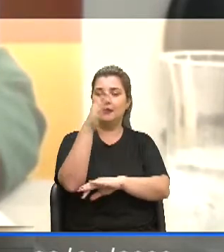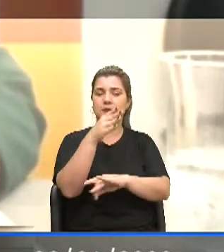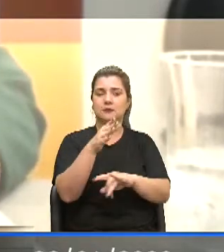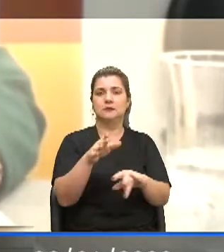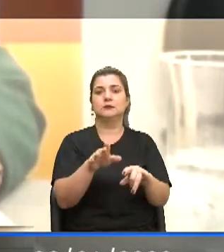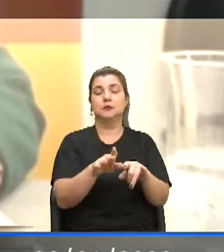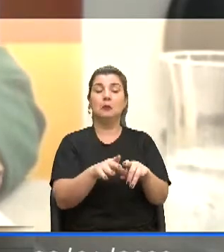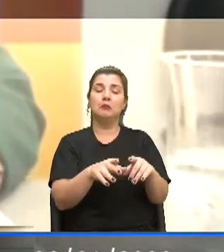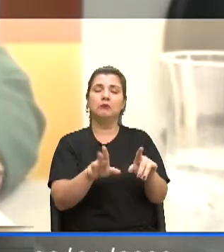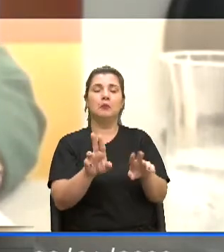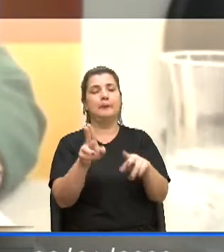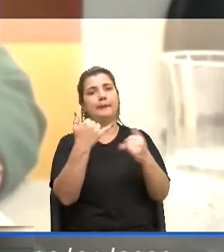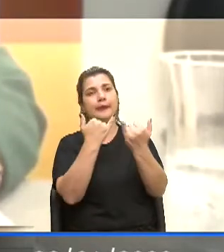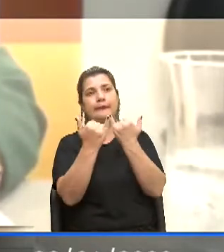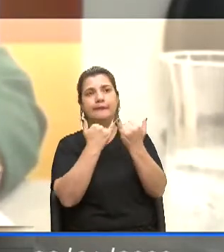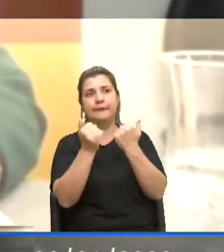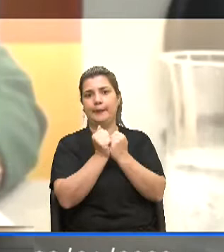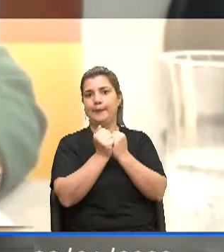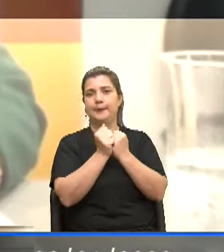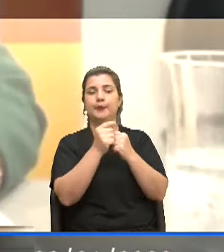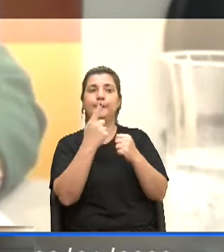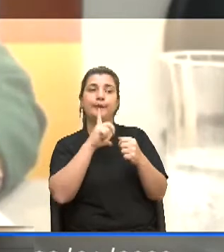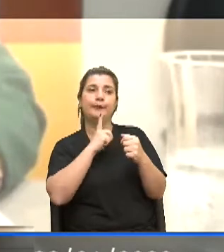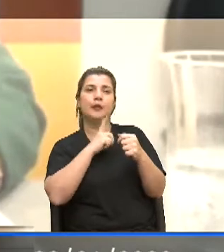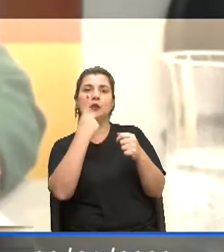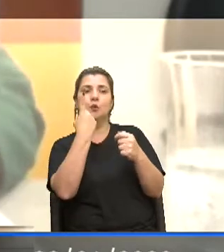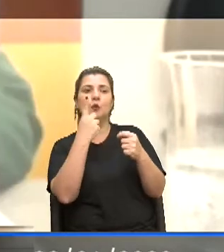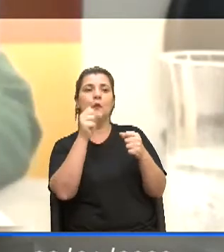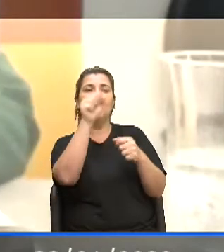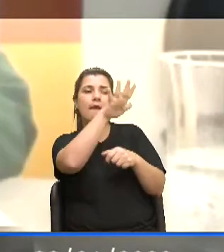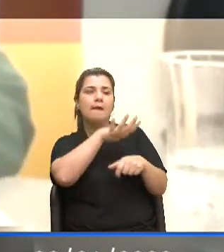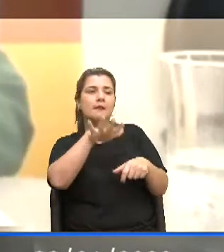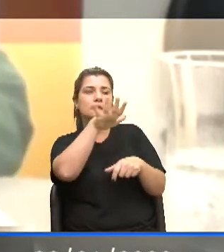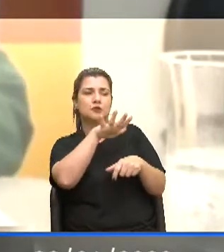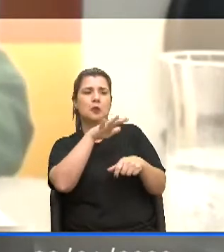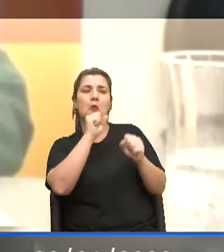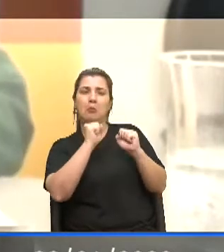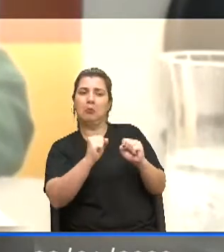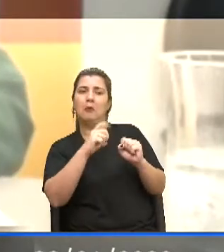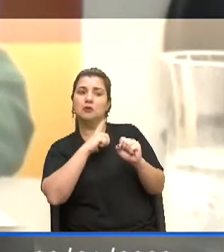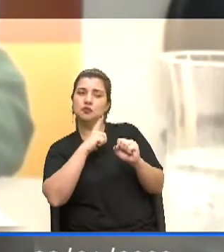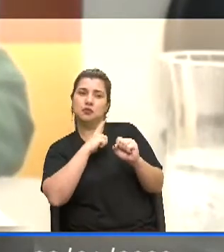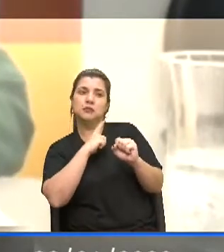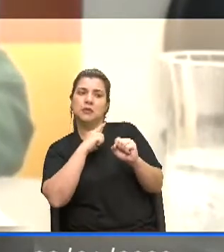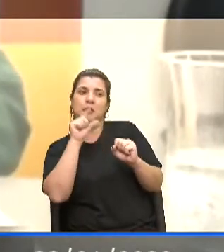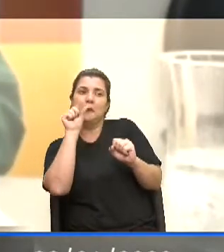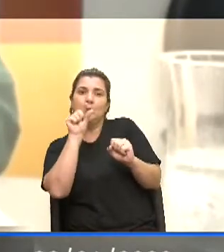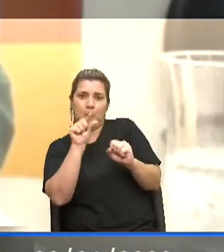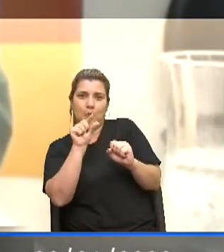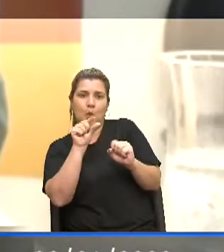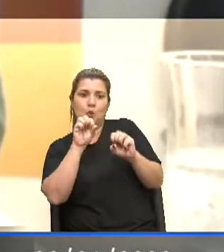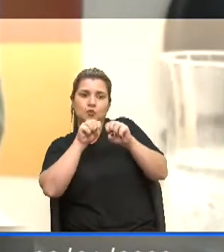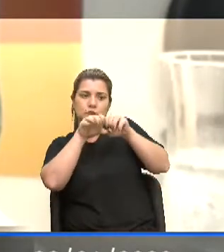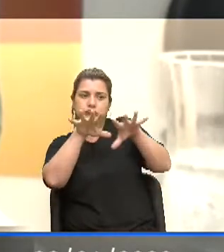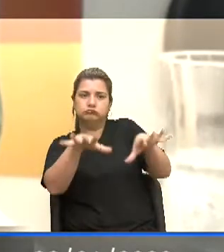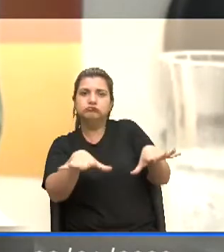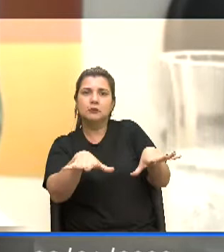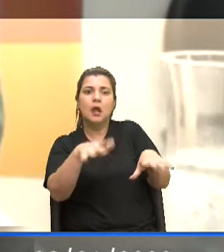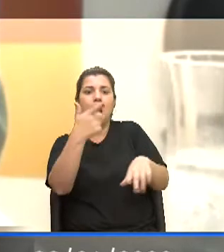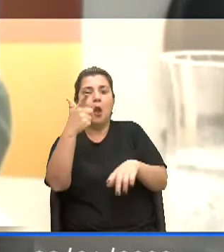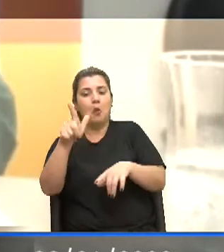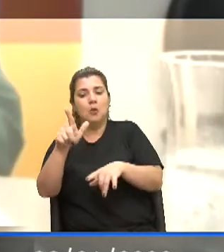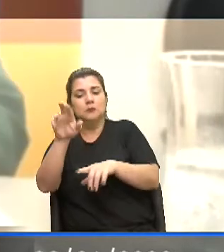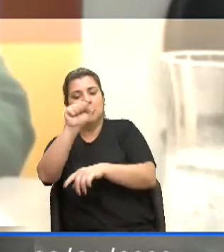dada região pode estar numa situação, a outra mais agravada, e assim